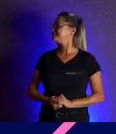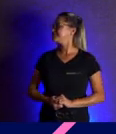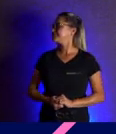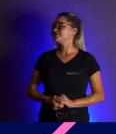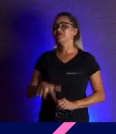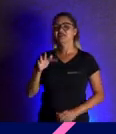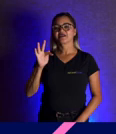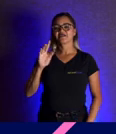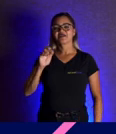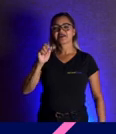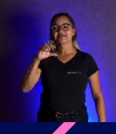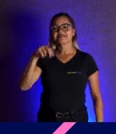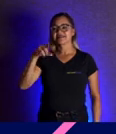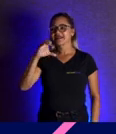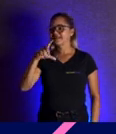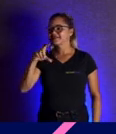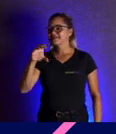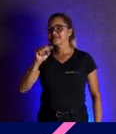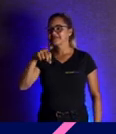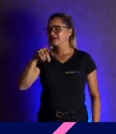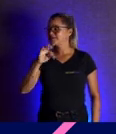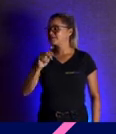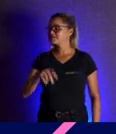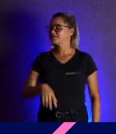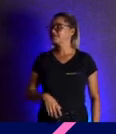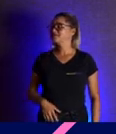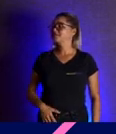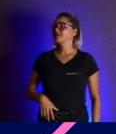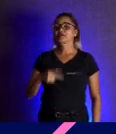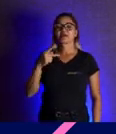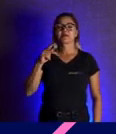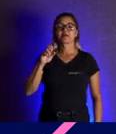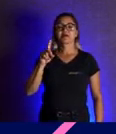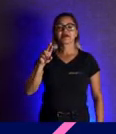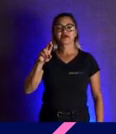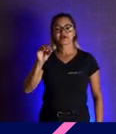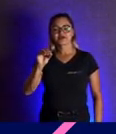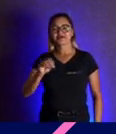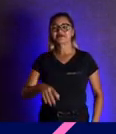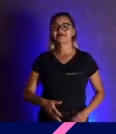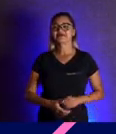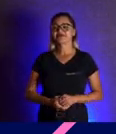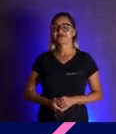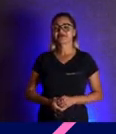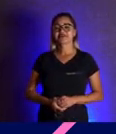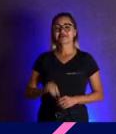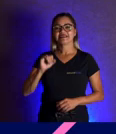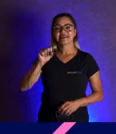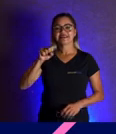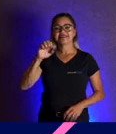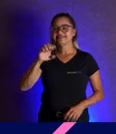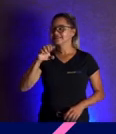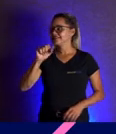Anicele Santos, Pedro Henrique Batista, Isis Reis.